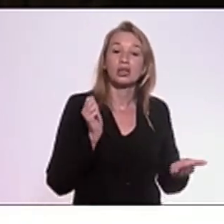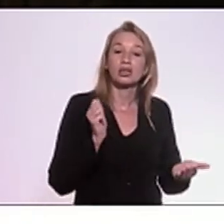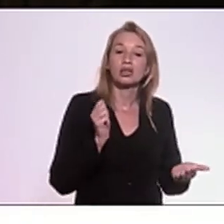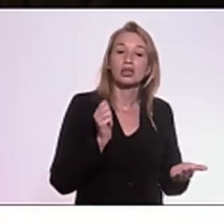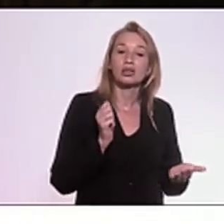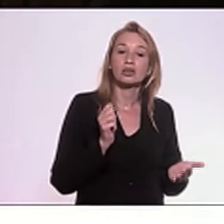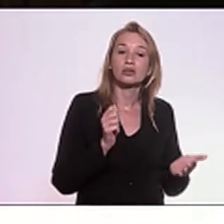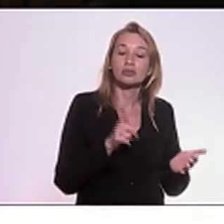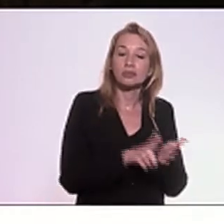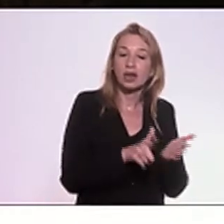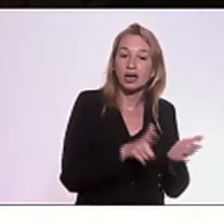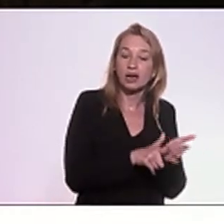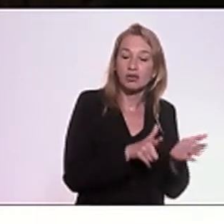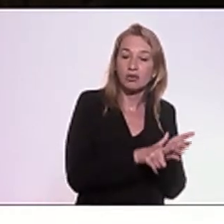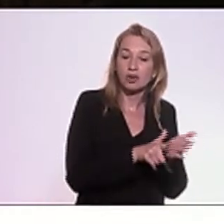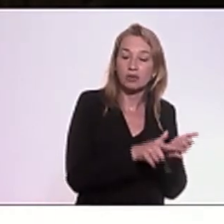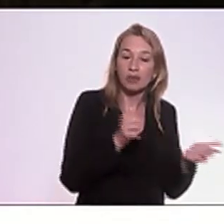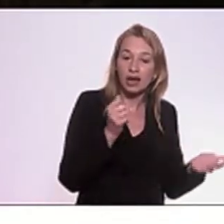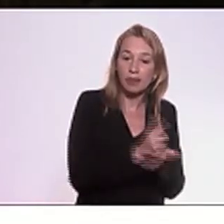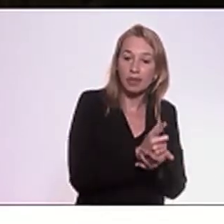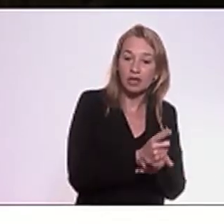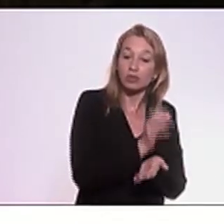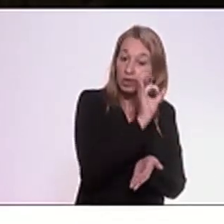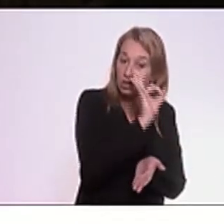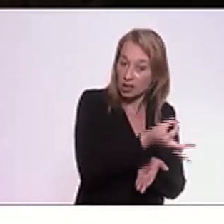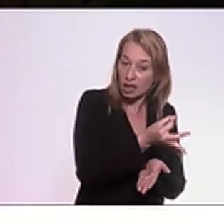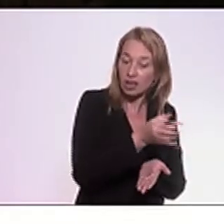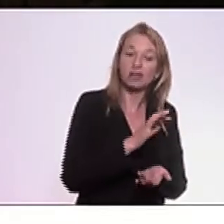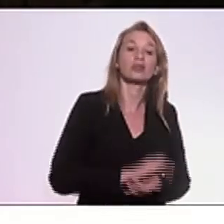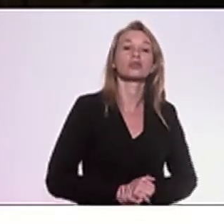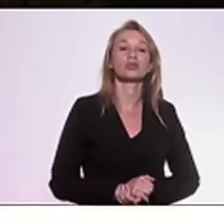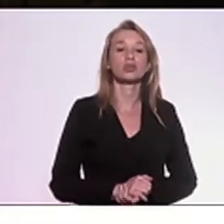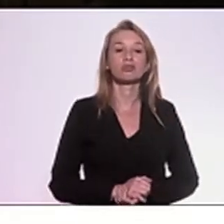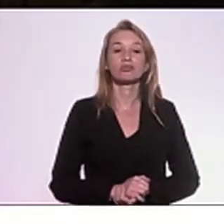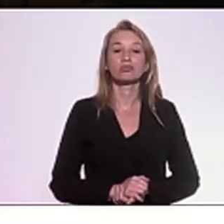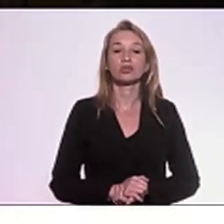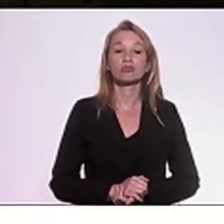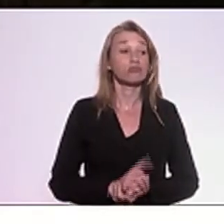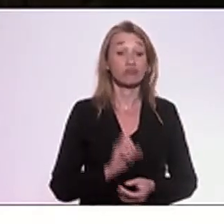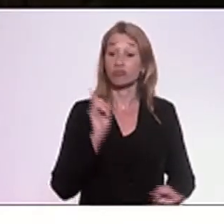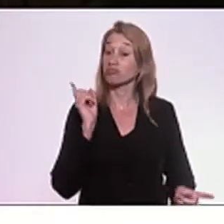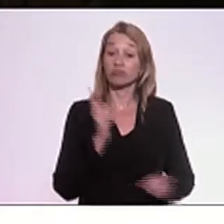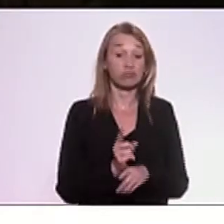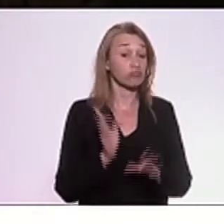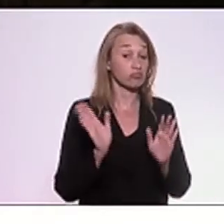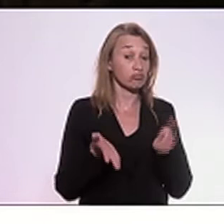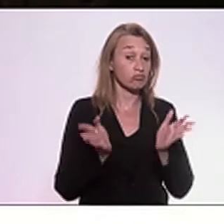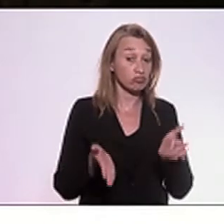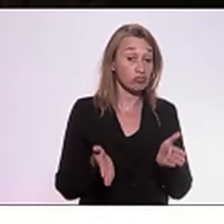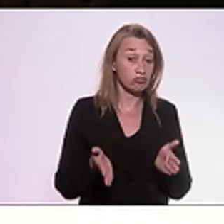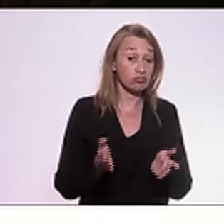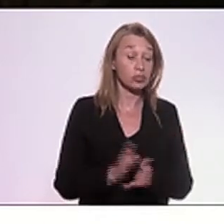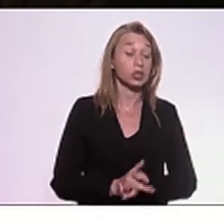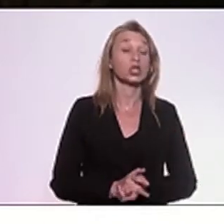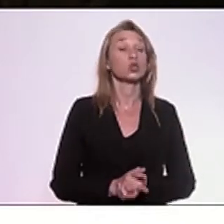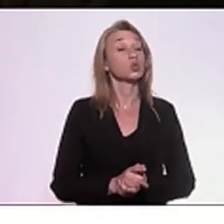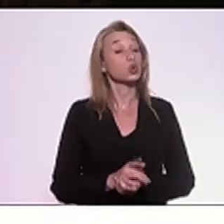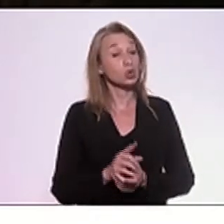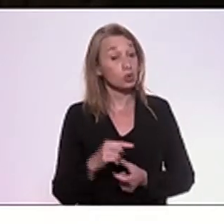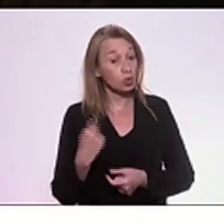cenário do Estado com uma saúde financeira, que é um cenário que nós não nos encontramos hoje, e nesse cenário nós